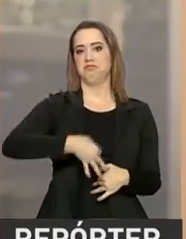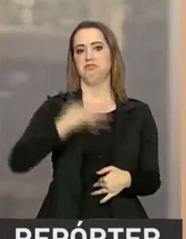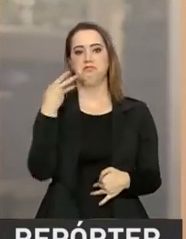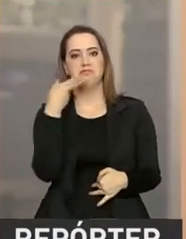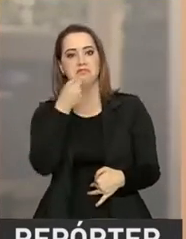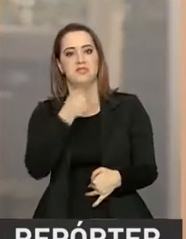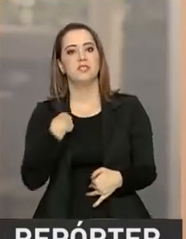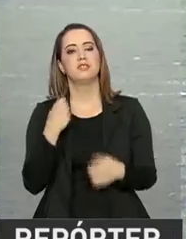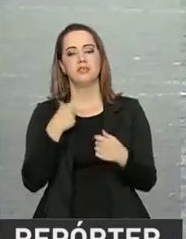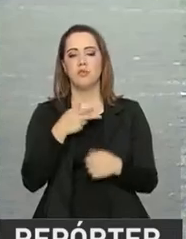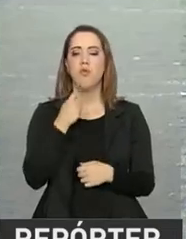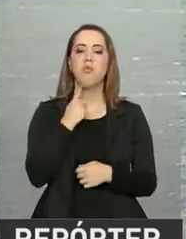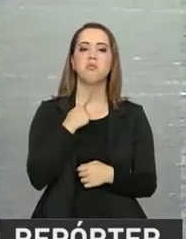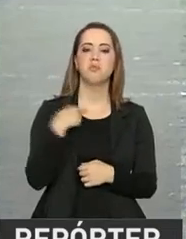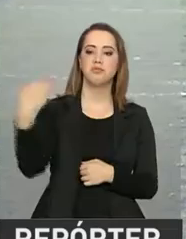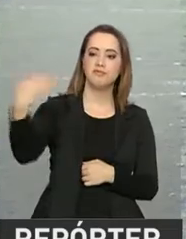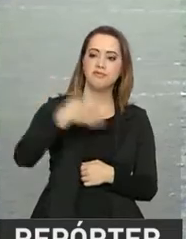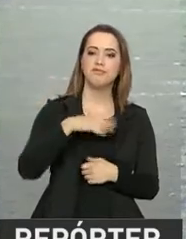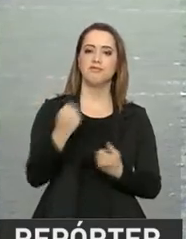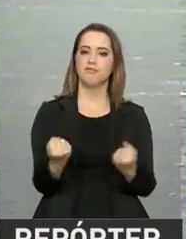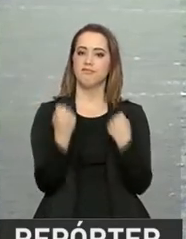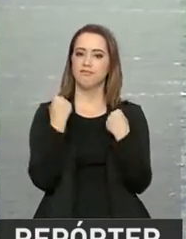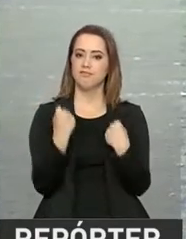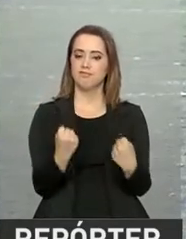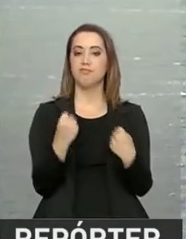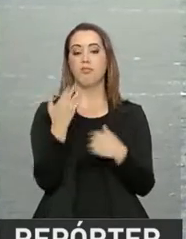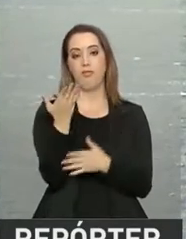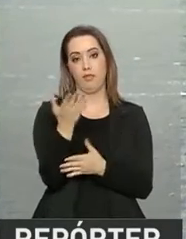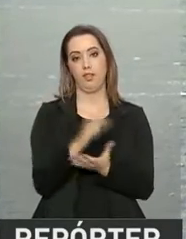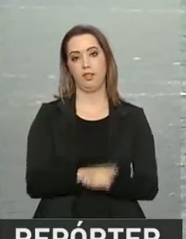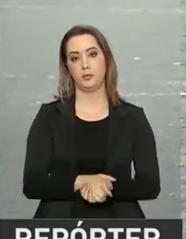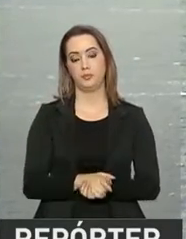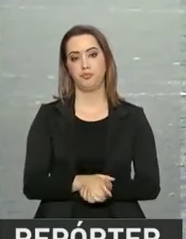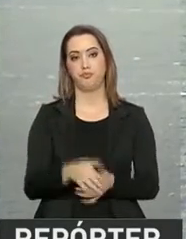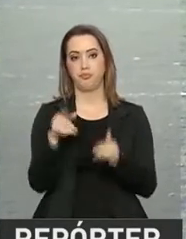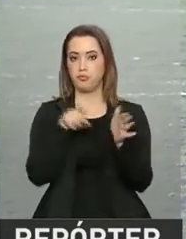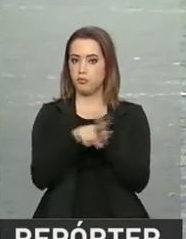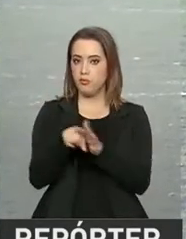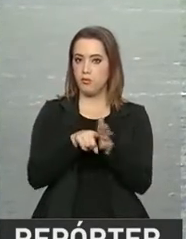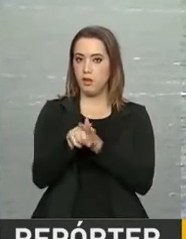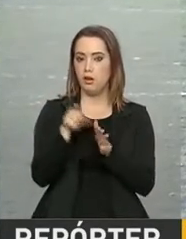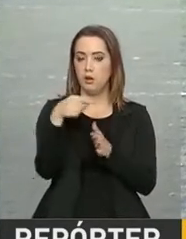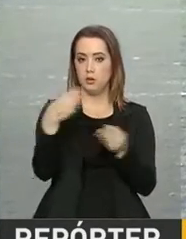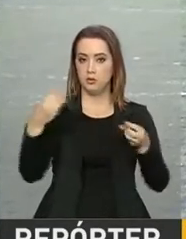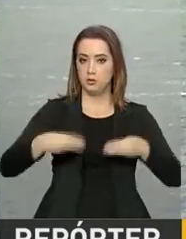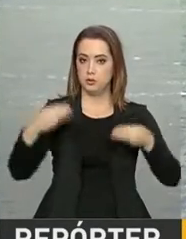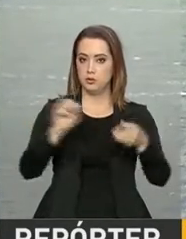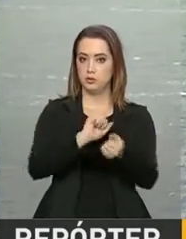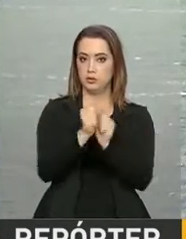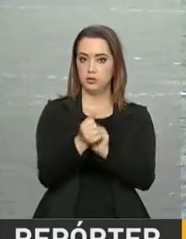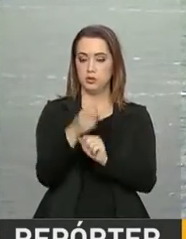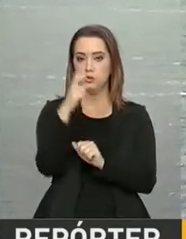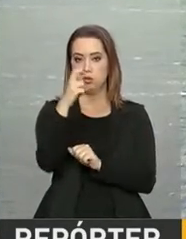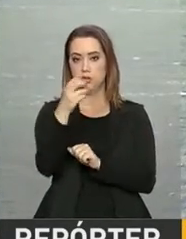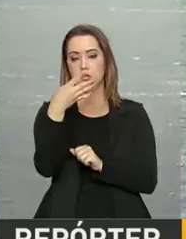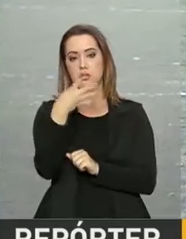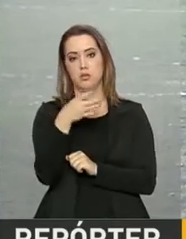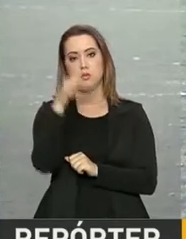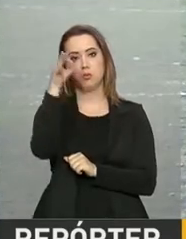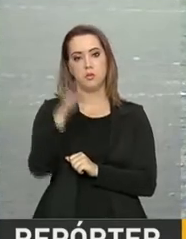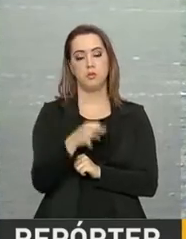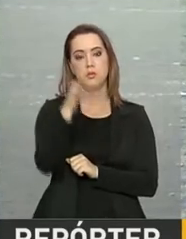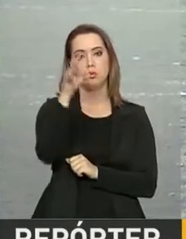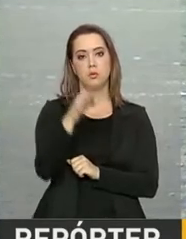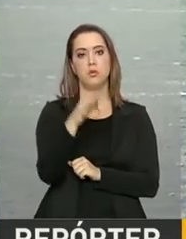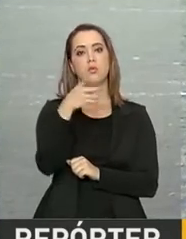para a academia e se cuidar também. Uma pesquisa promovida pelo Ministério do Esporte mostra que dos 54% dos